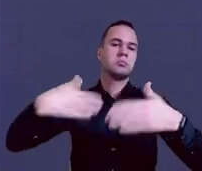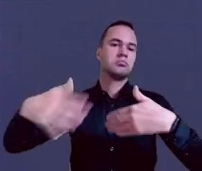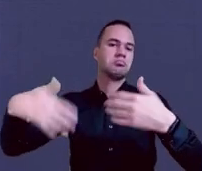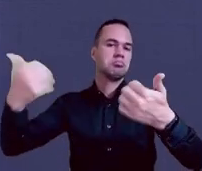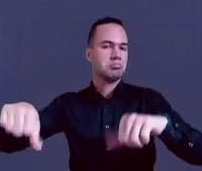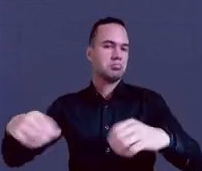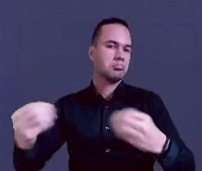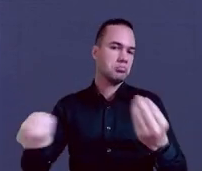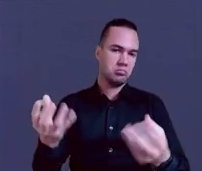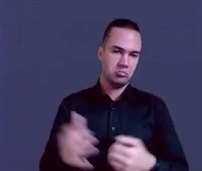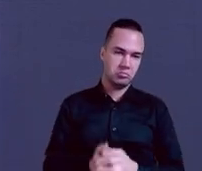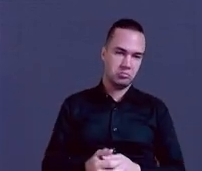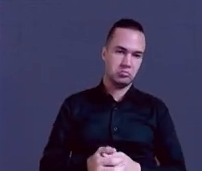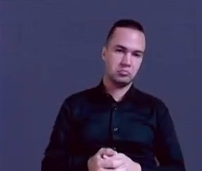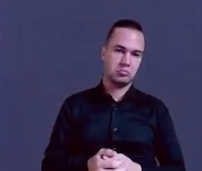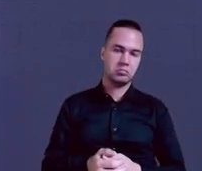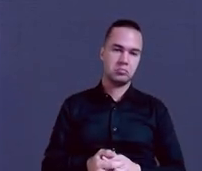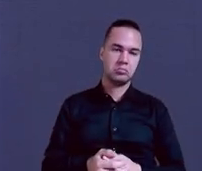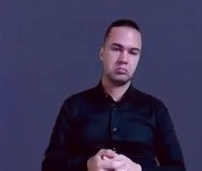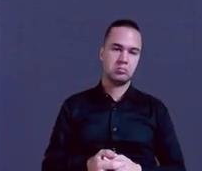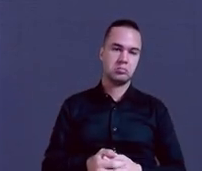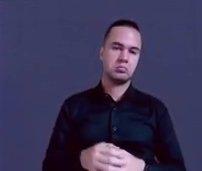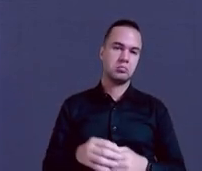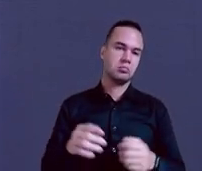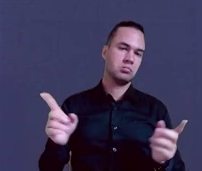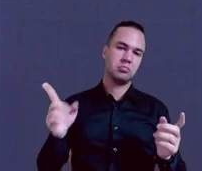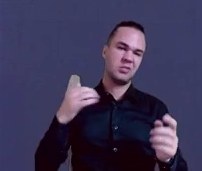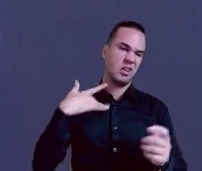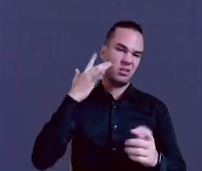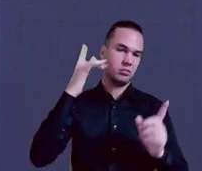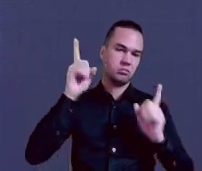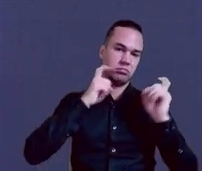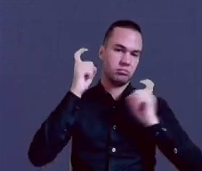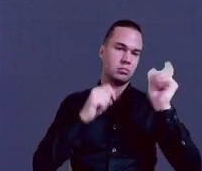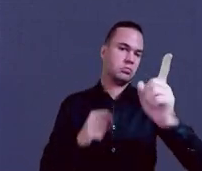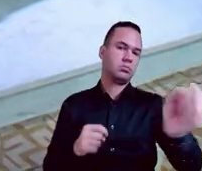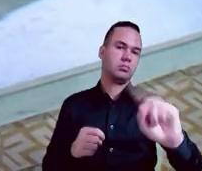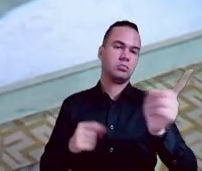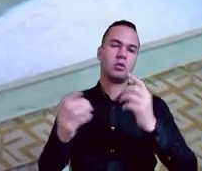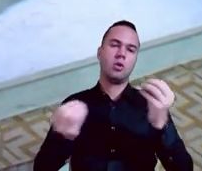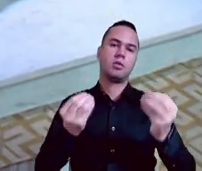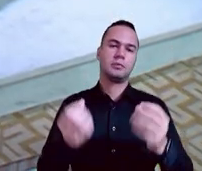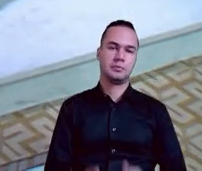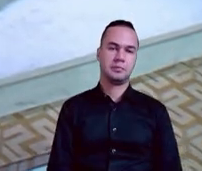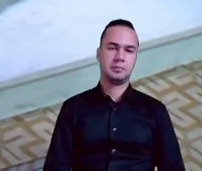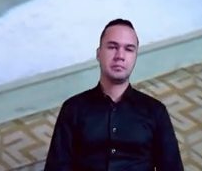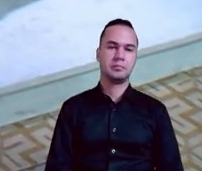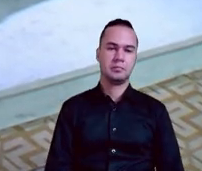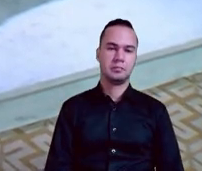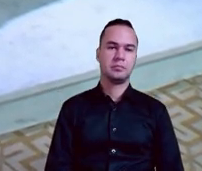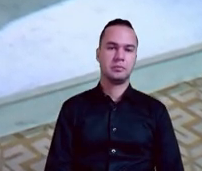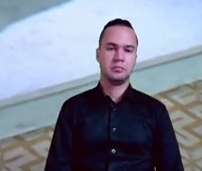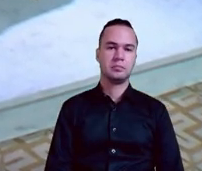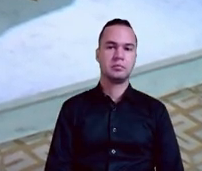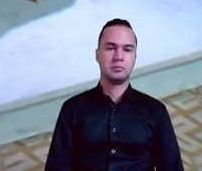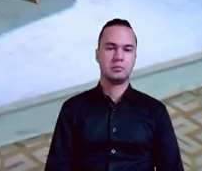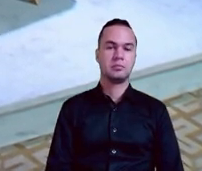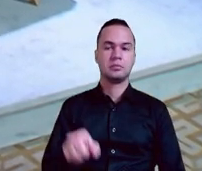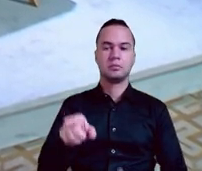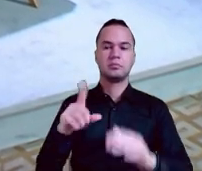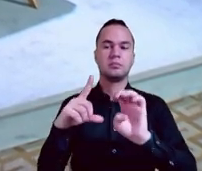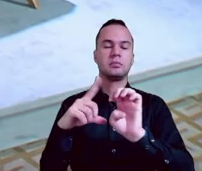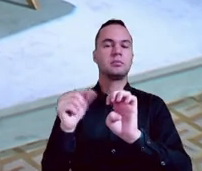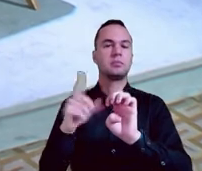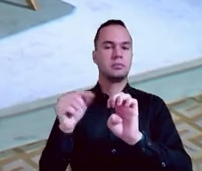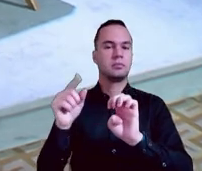é algo que que não não te preocupa né Como que você enxerga isso o empreendedor vários